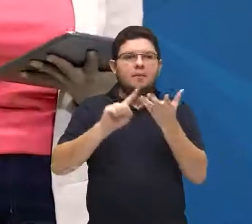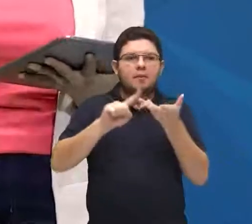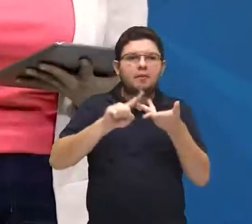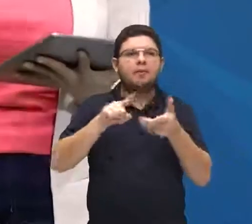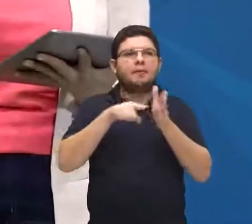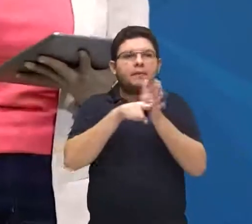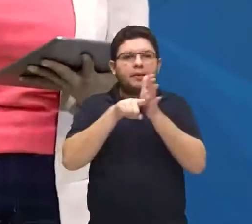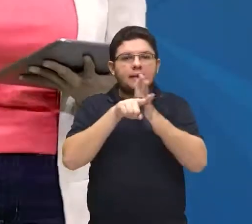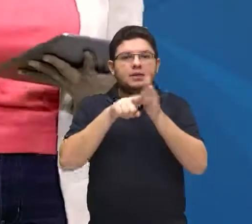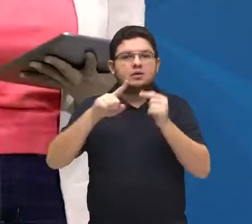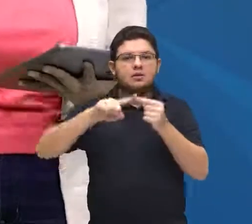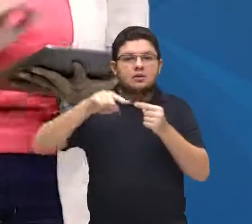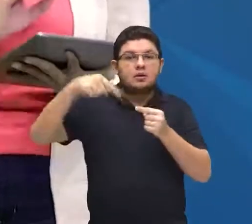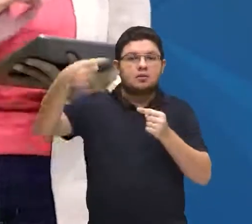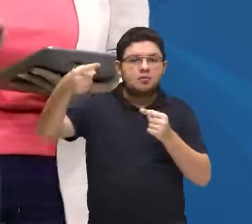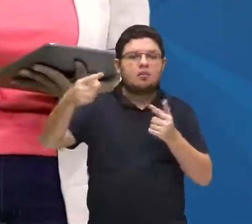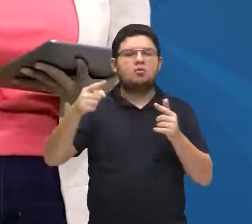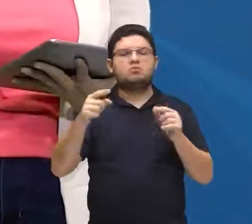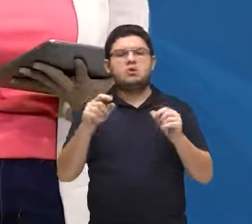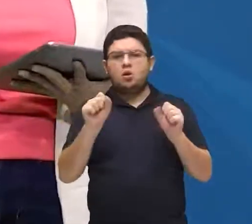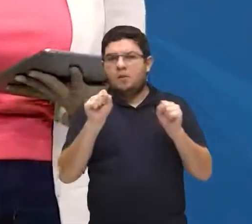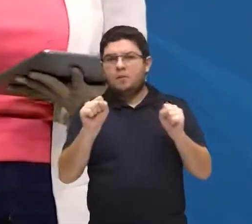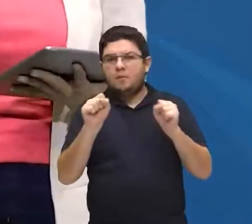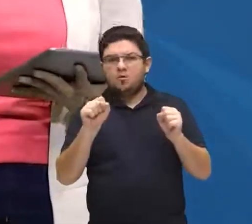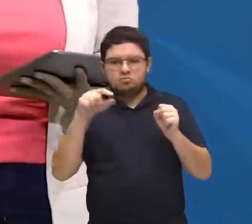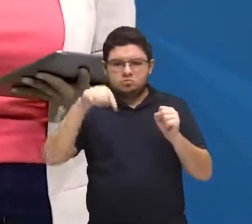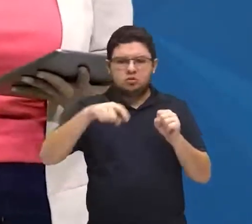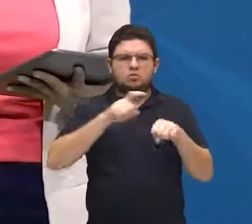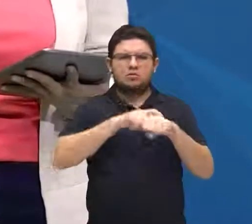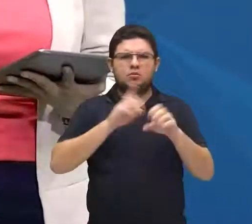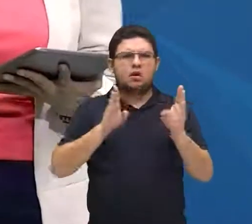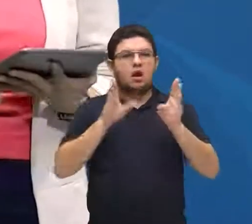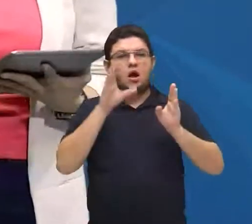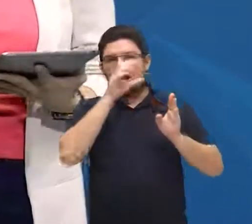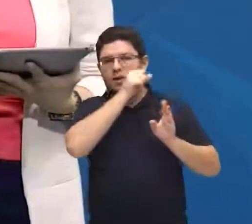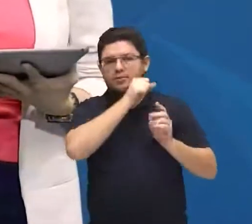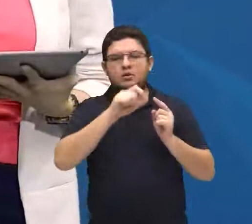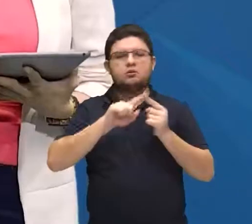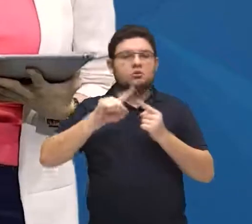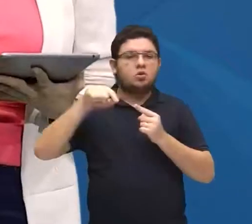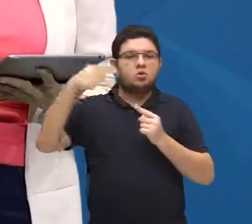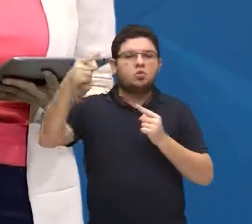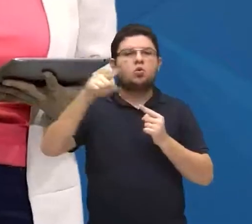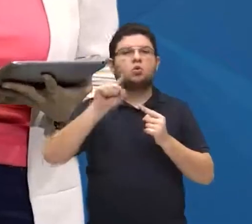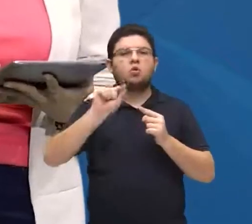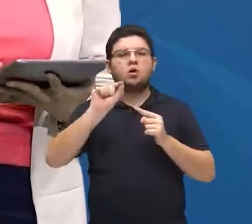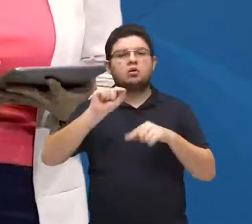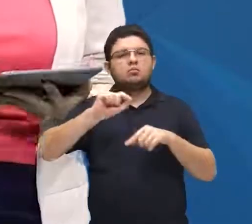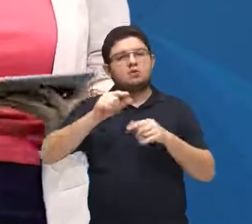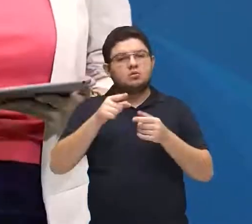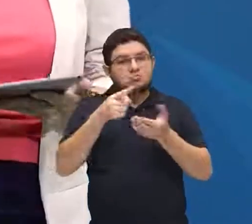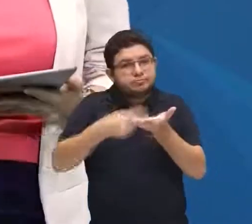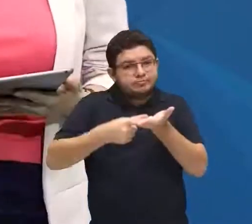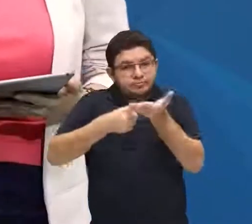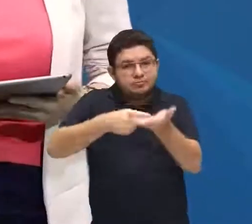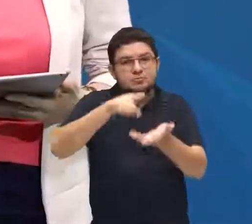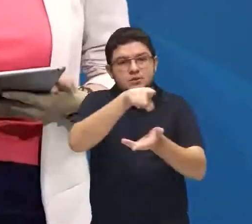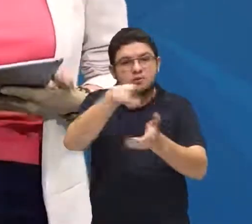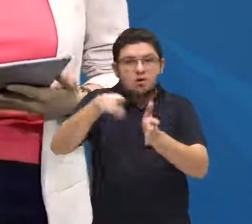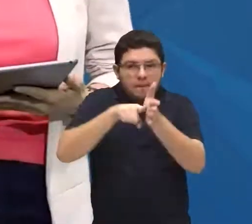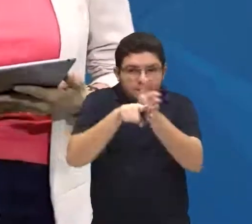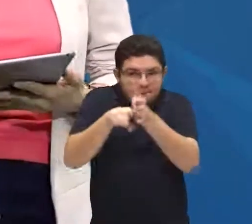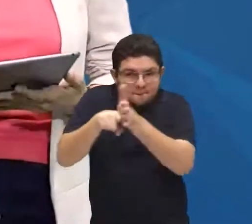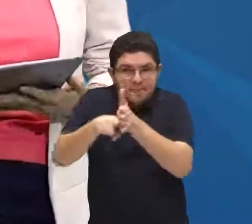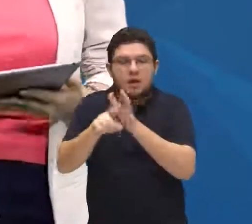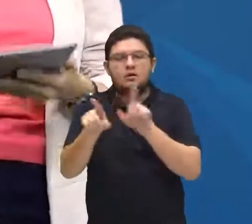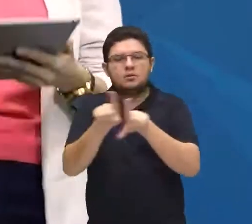deu tempo? Vocês vão ver que vai passar bem rapidinho. Aí fica o convite para você pesquisar muito mais e aprender sobre